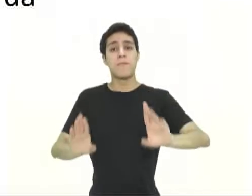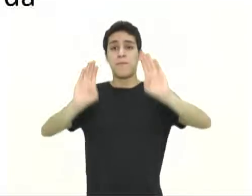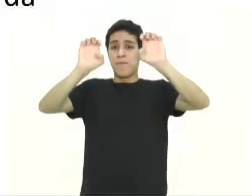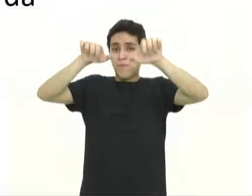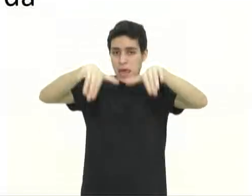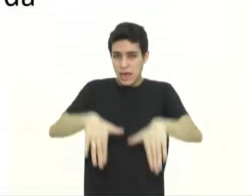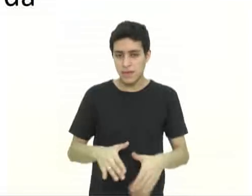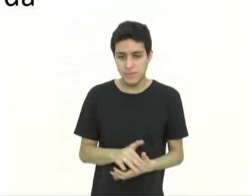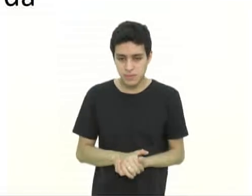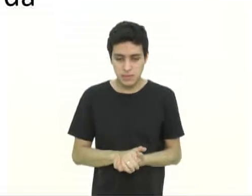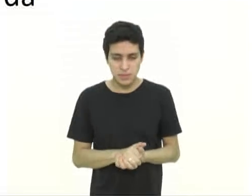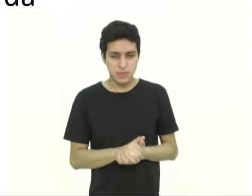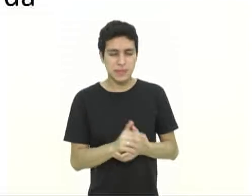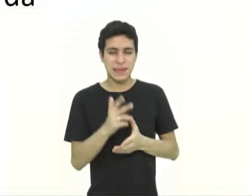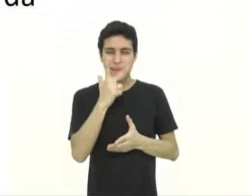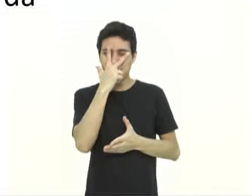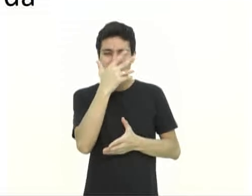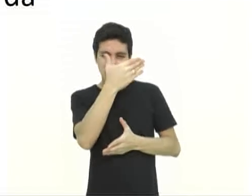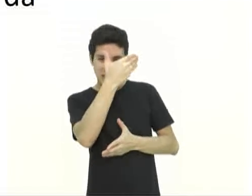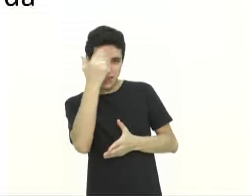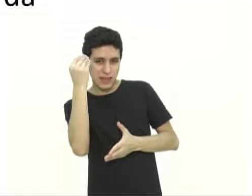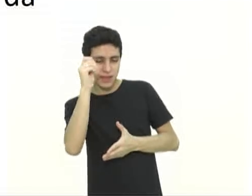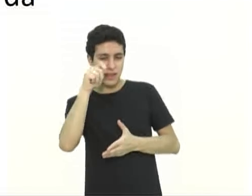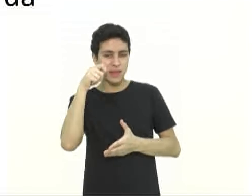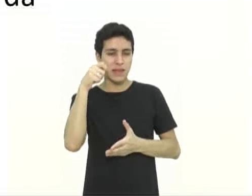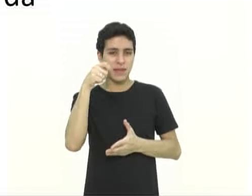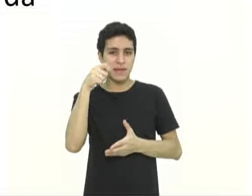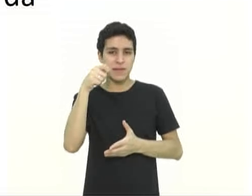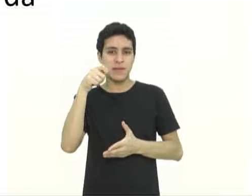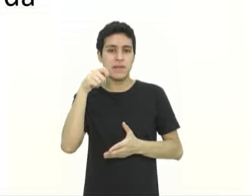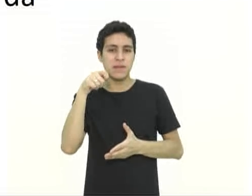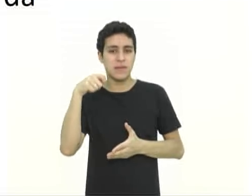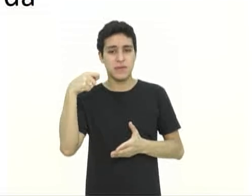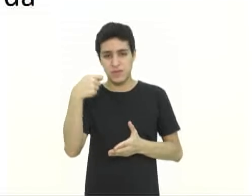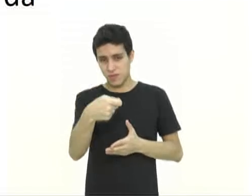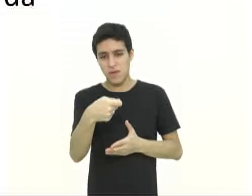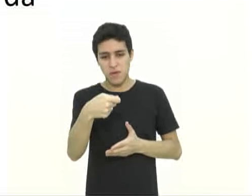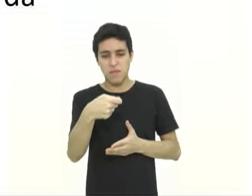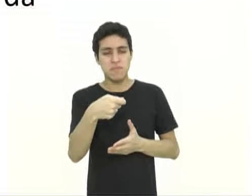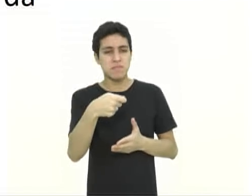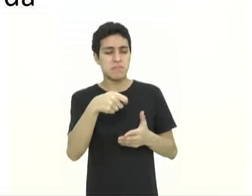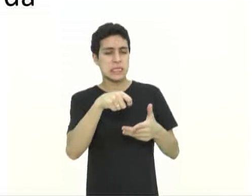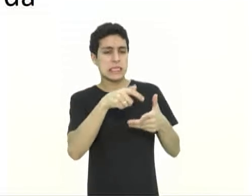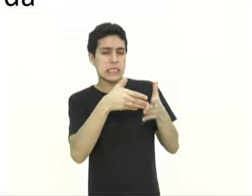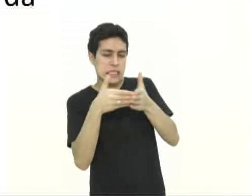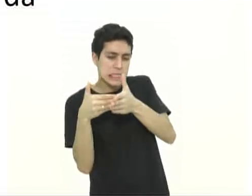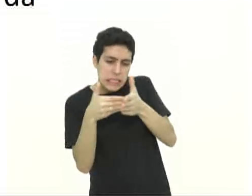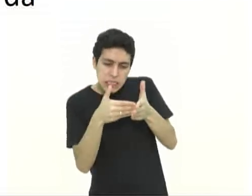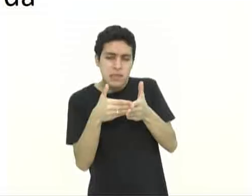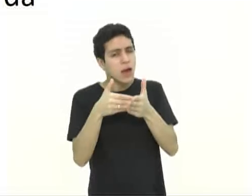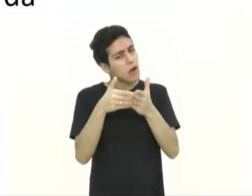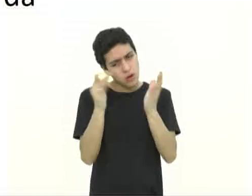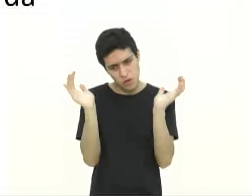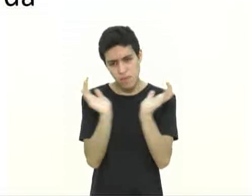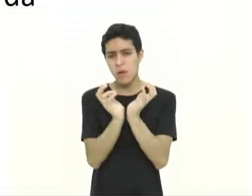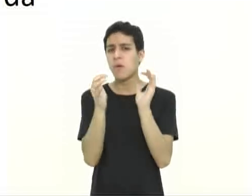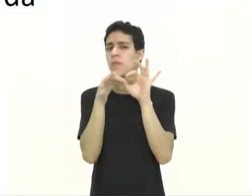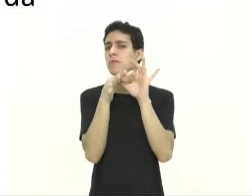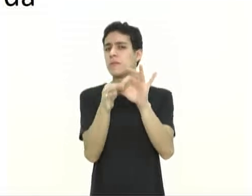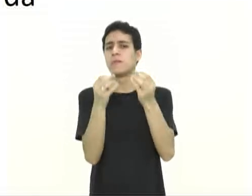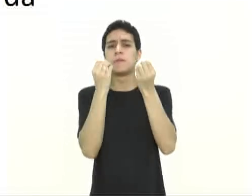Esquecer essas rusgas aí que eu acabei de comentar sobre o Mercosul, né? Que isso fosse esquecido e que o bloco se tornasse mais